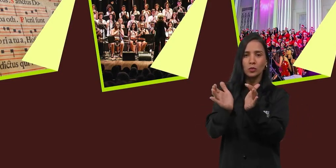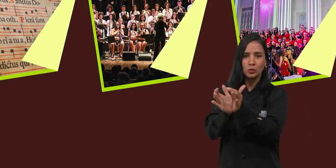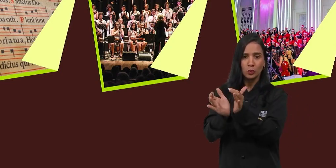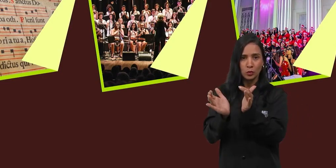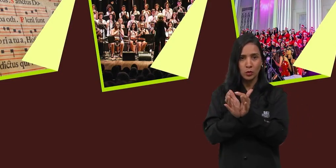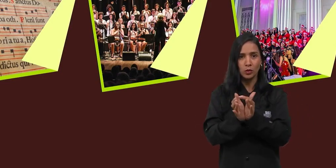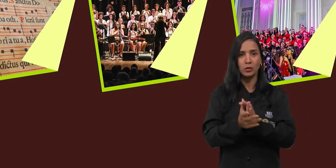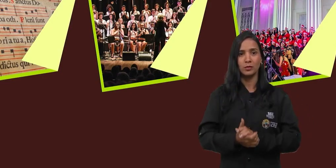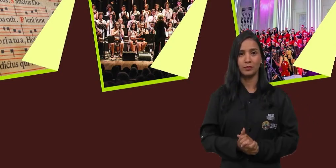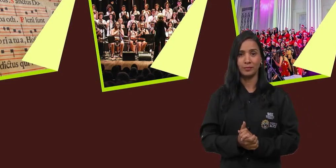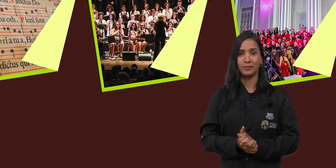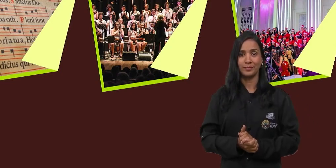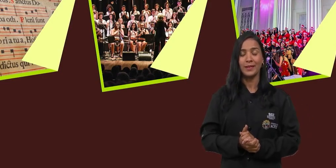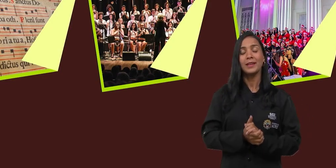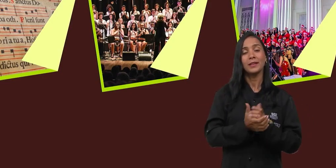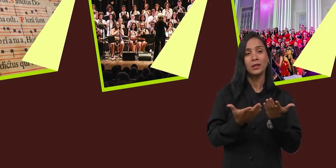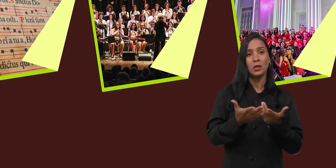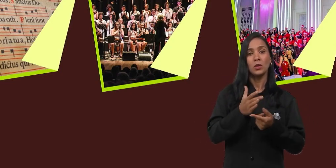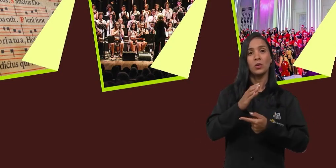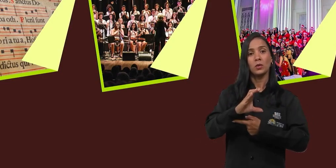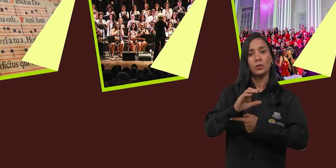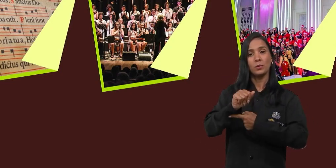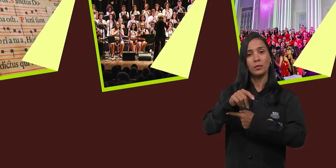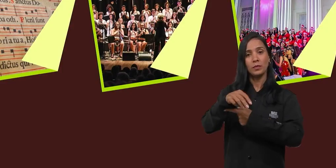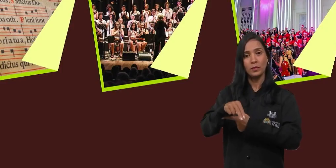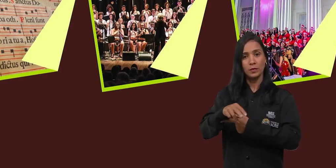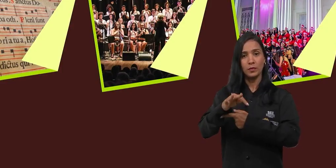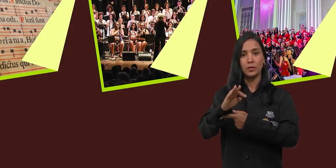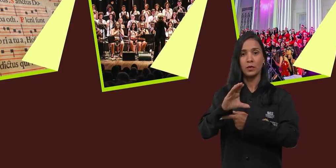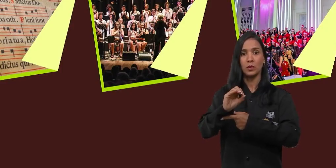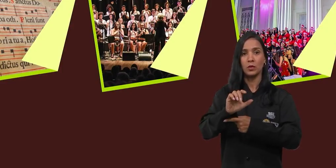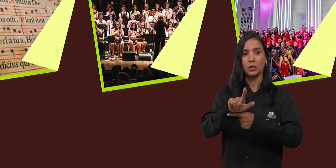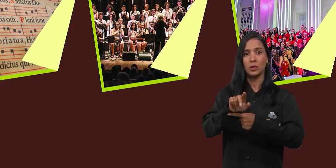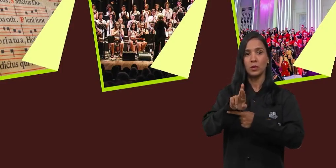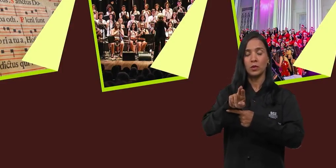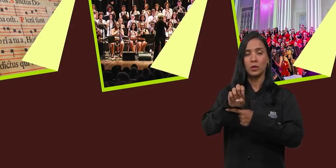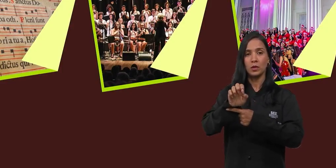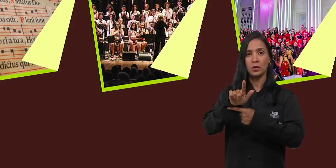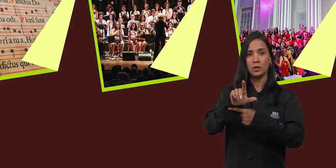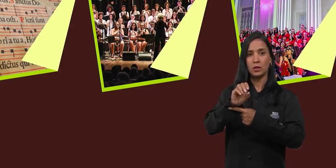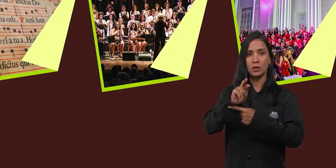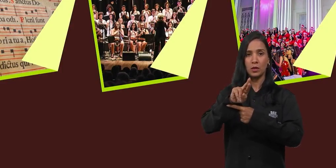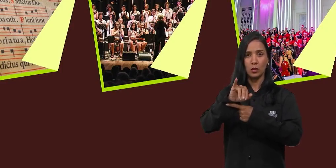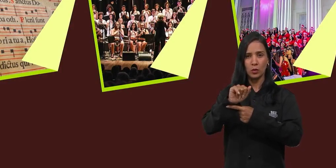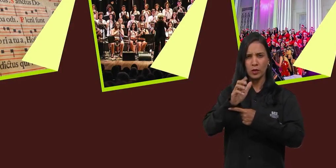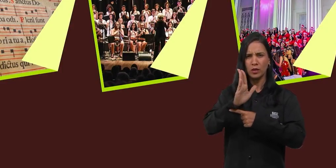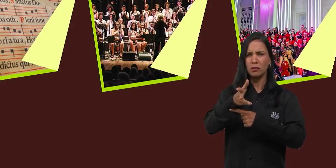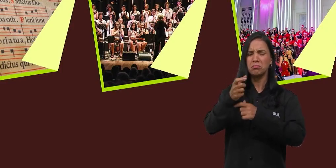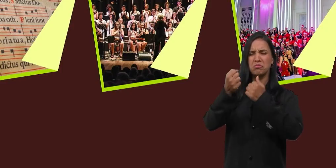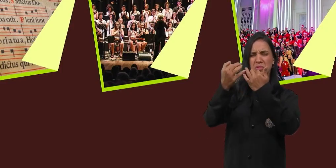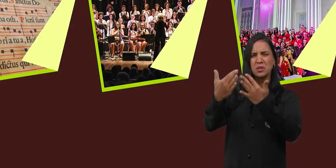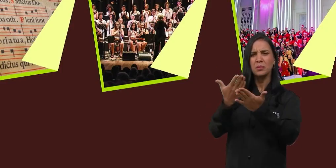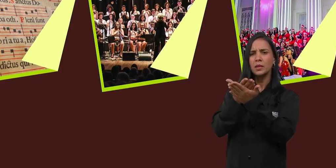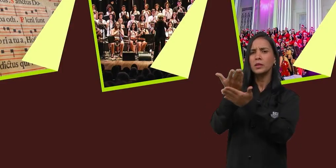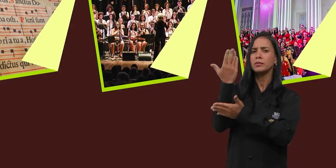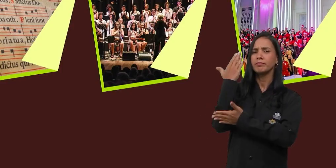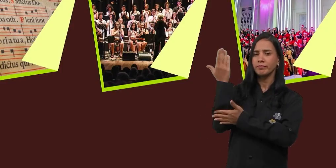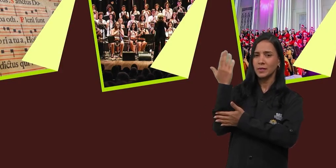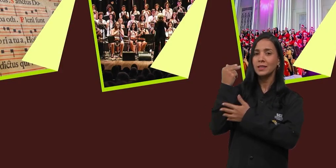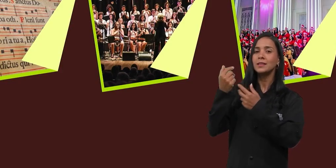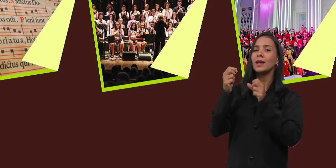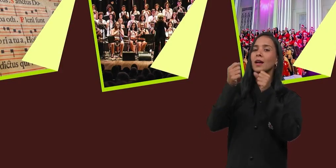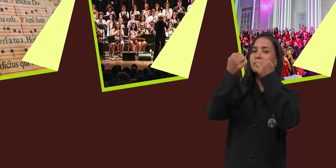que eu já falei para vocês sobre o canto gregoriano, né? Nós fizemos uma aula